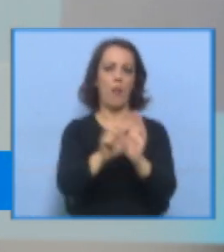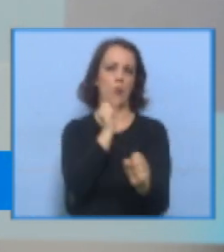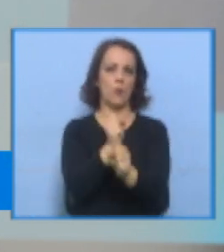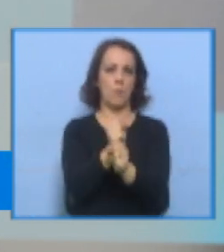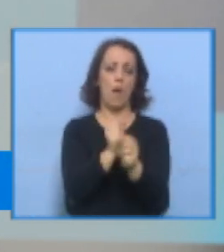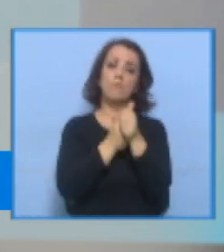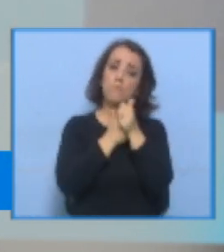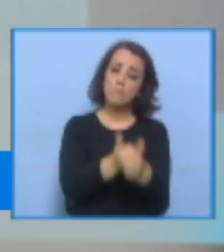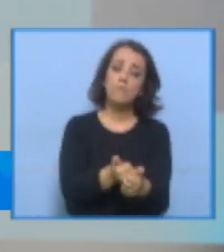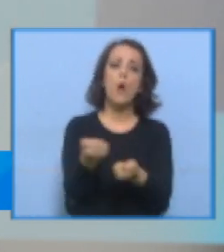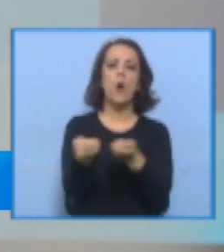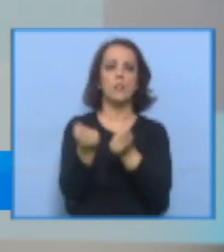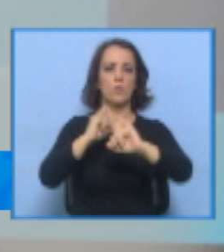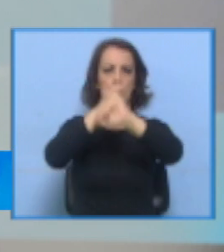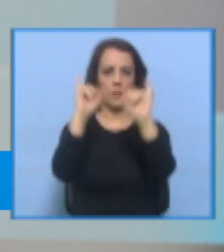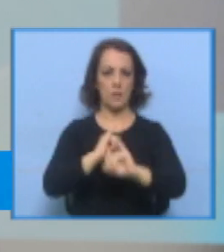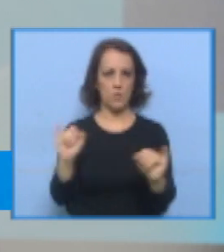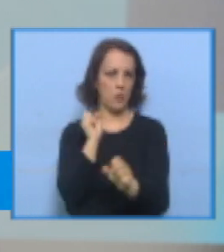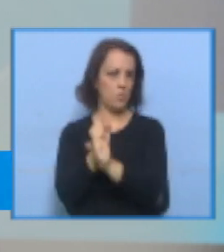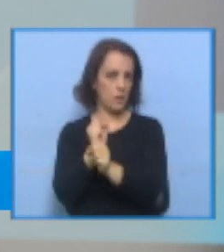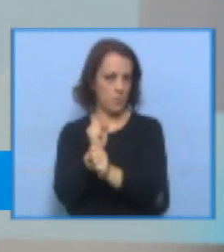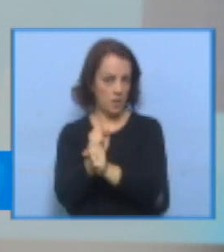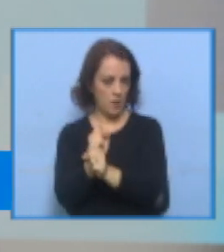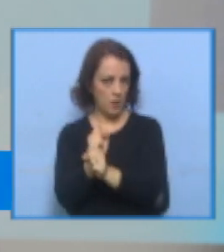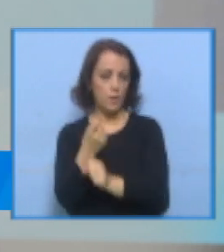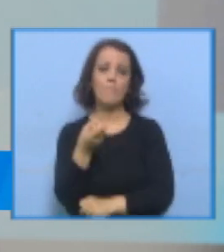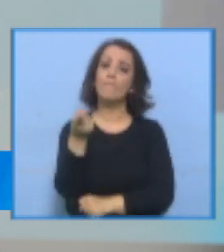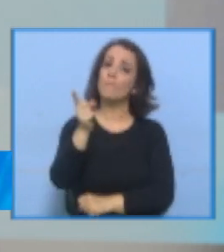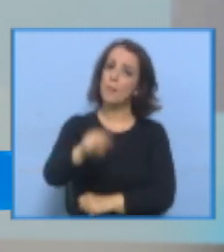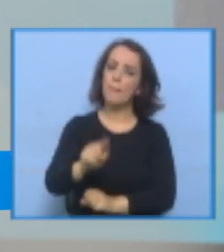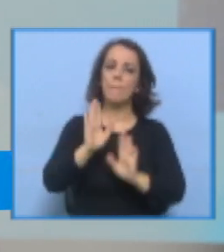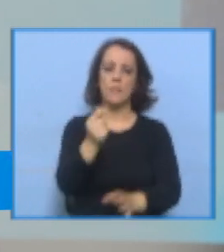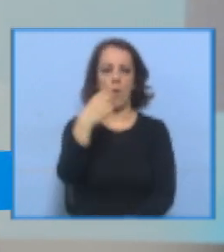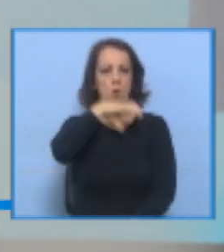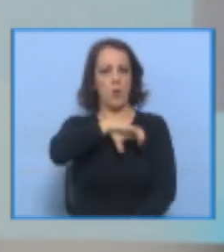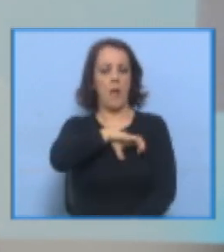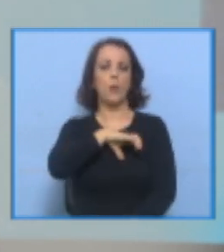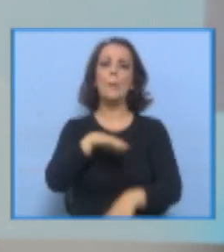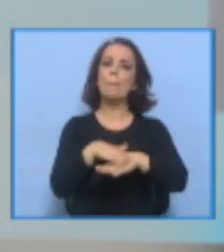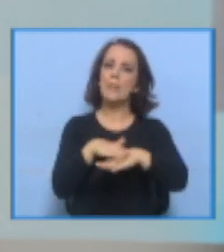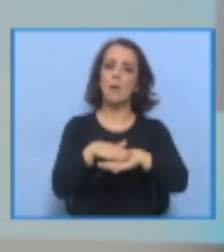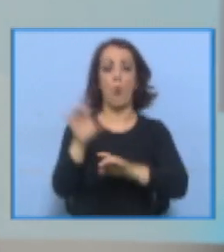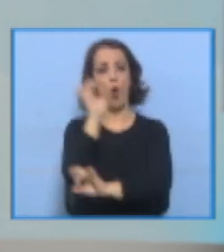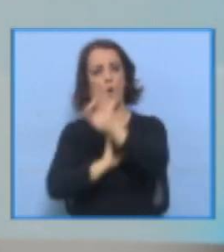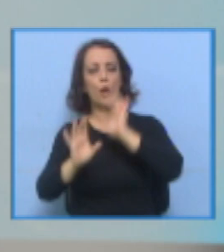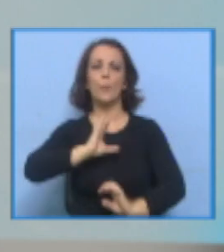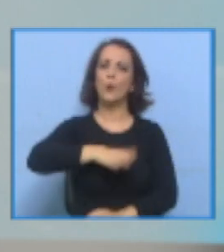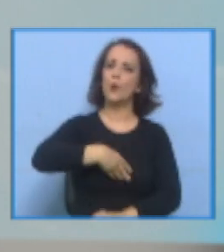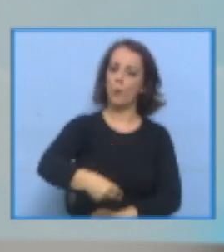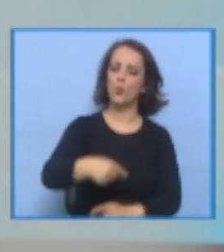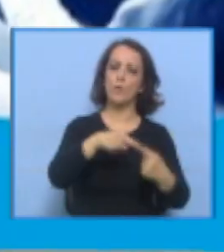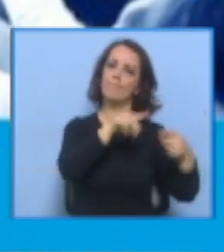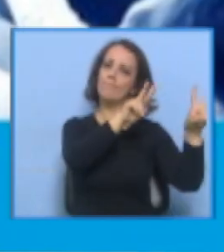acordo com a Organização Internacional do Trabalho, e a existência de um salário mínimo na Europa e no mundo. Propostas